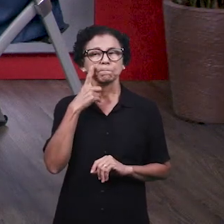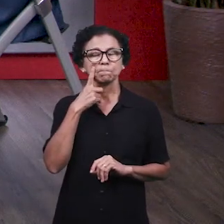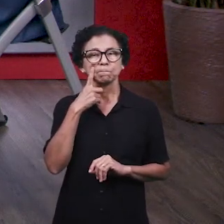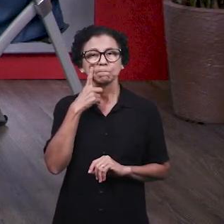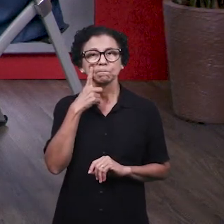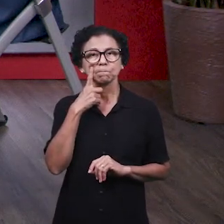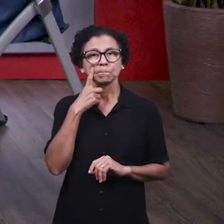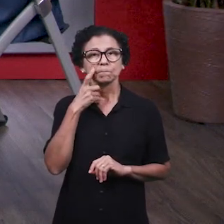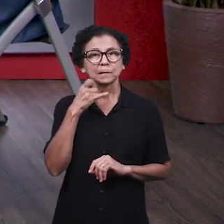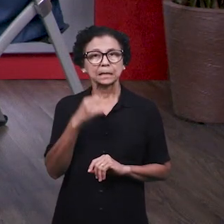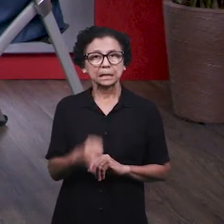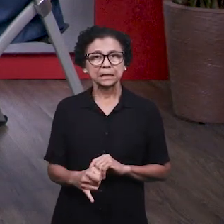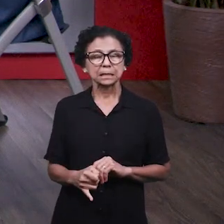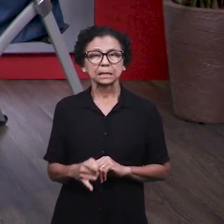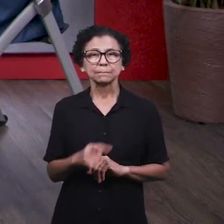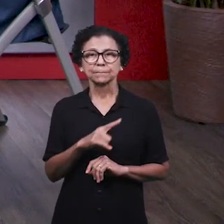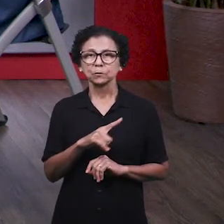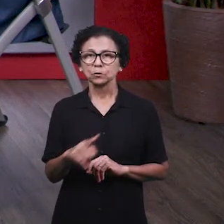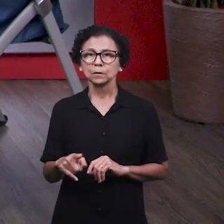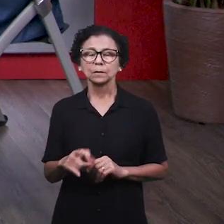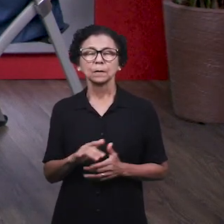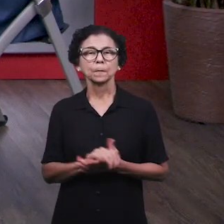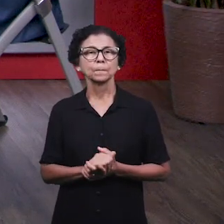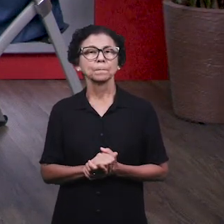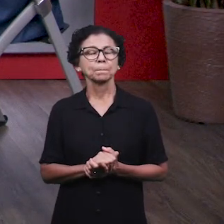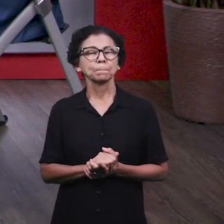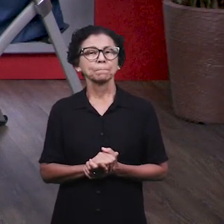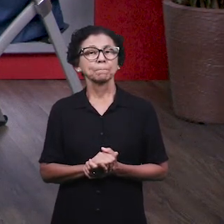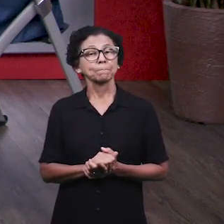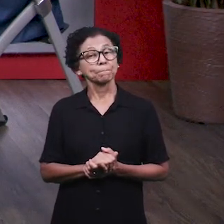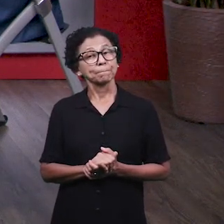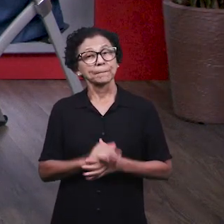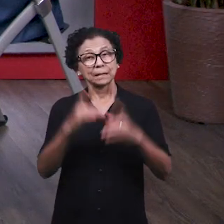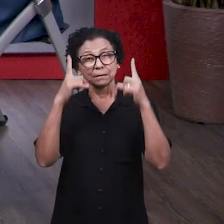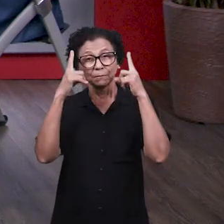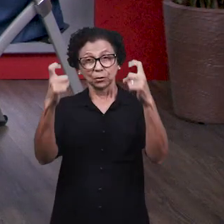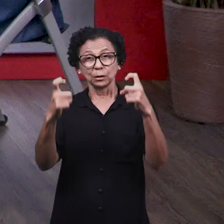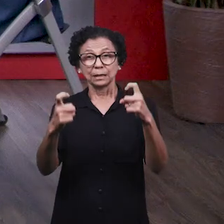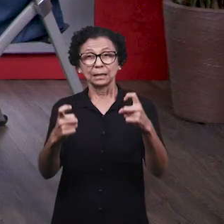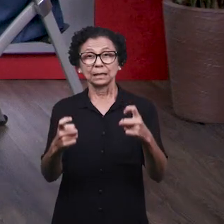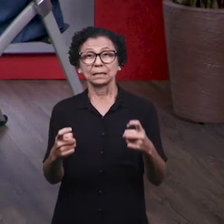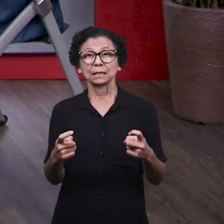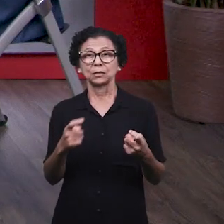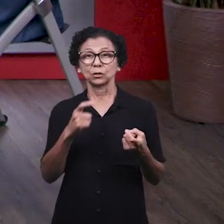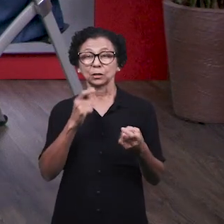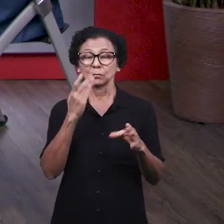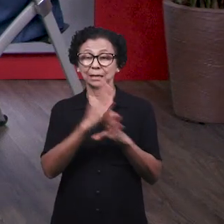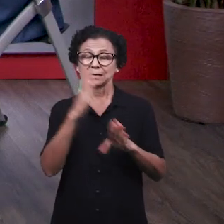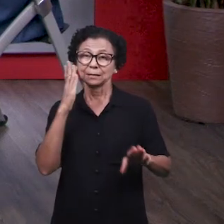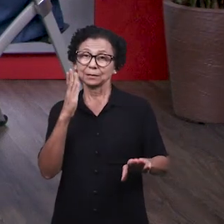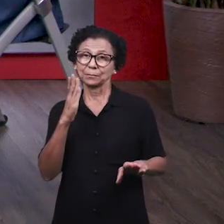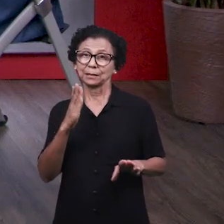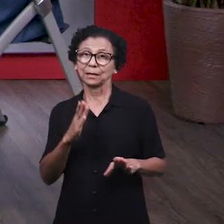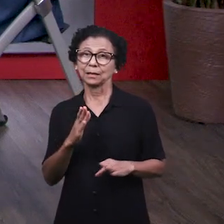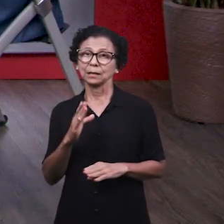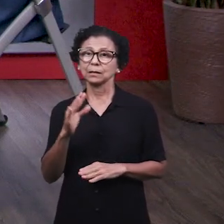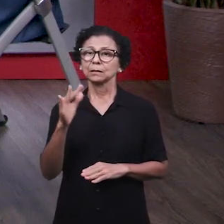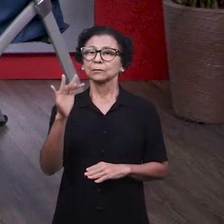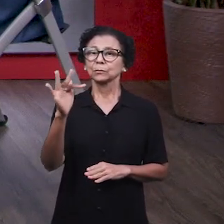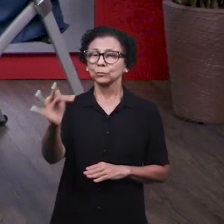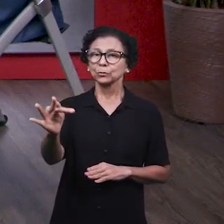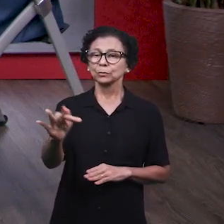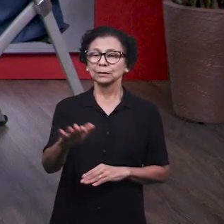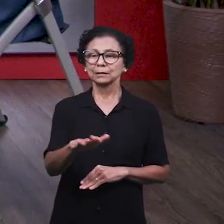não combater essa mazela, nós teremos futuramente agressores contumazes, né,